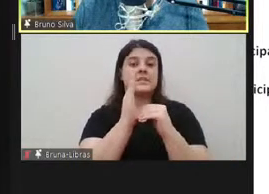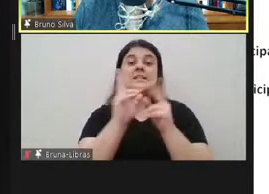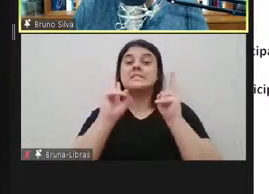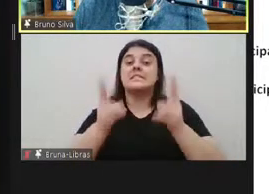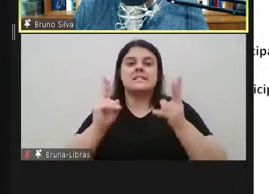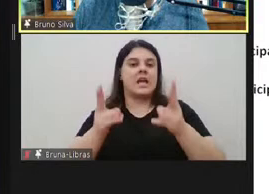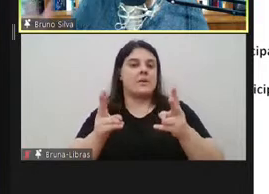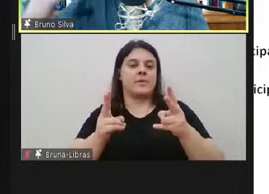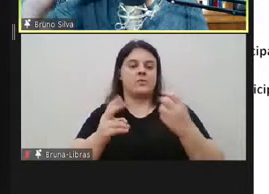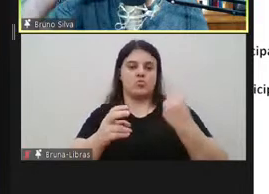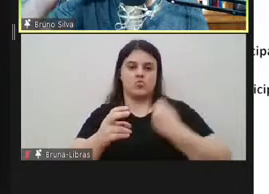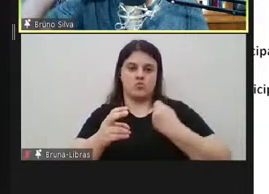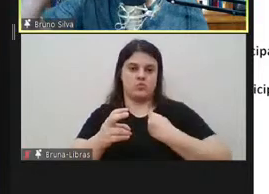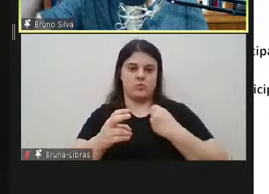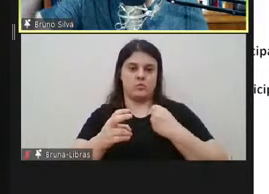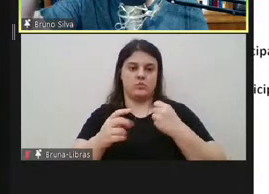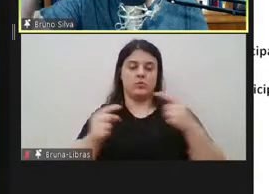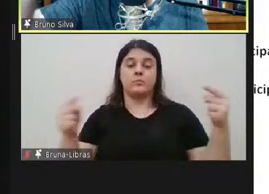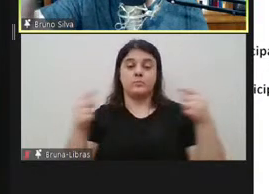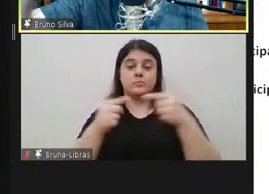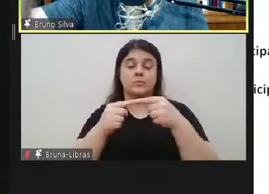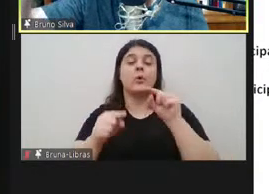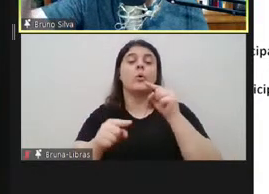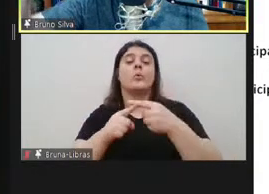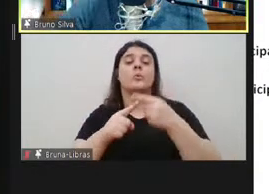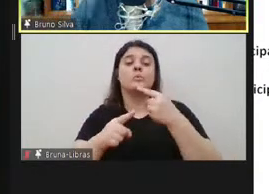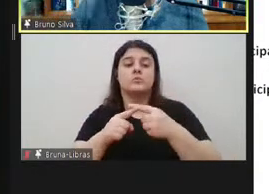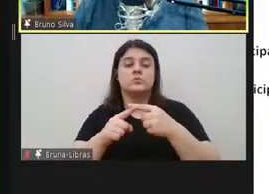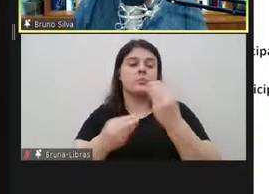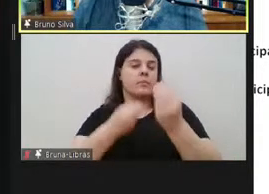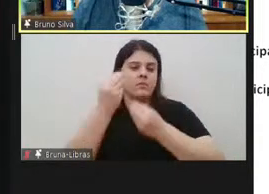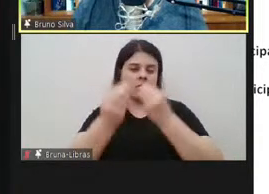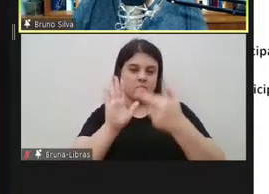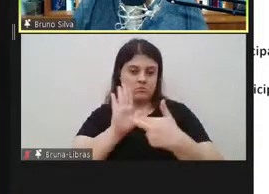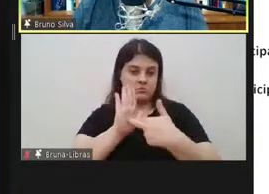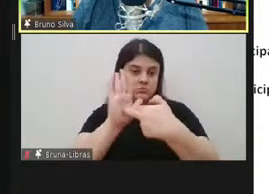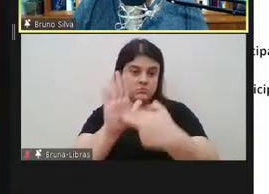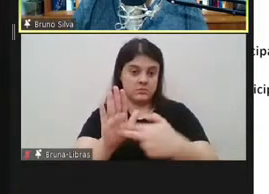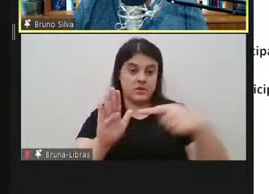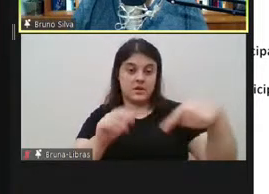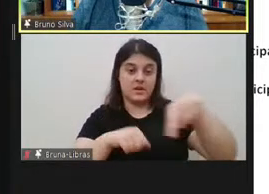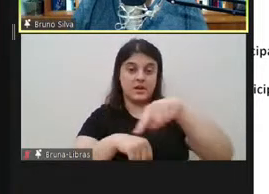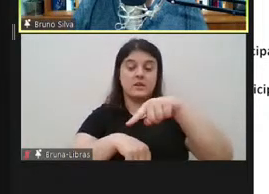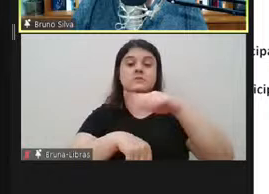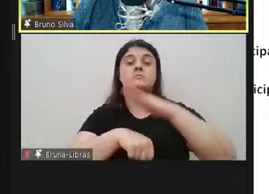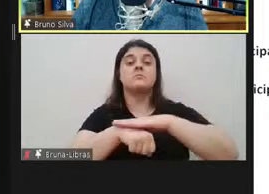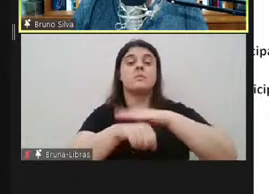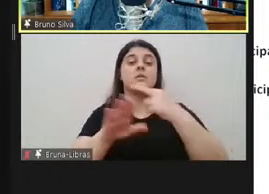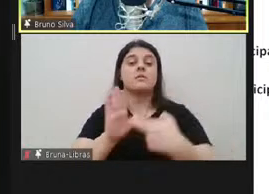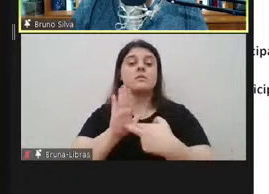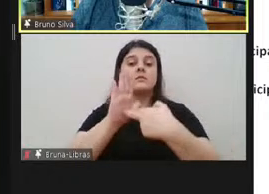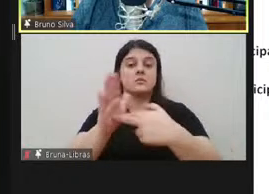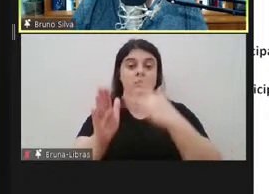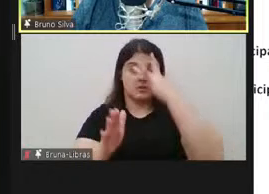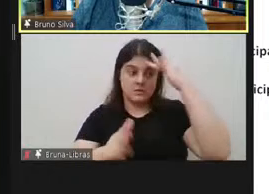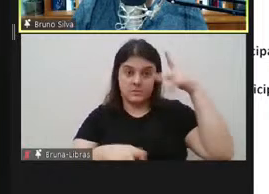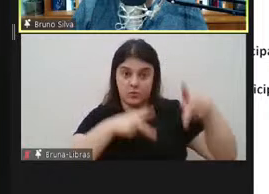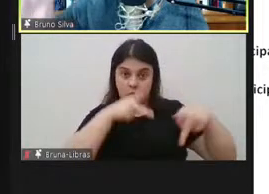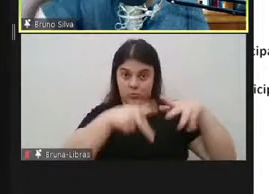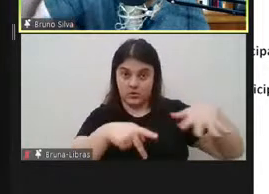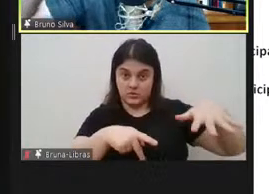porque os deputados federais em tese em termos de ideal representativo eles são representantes da população